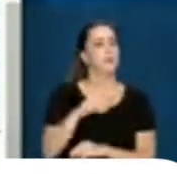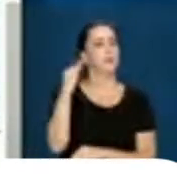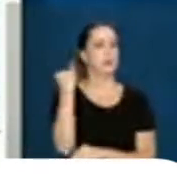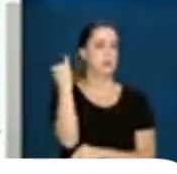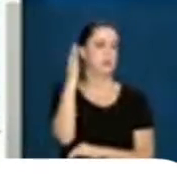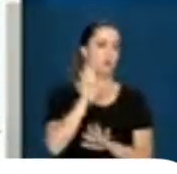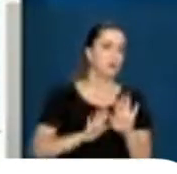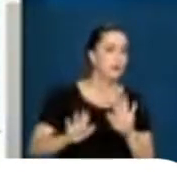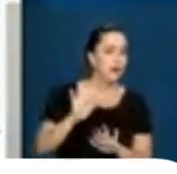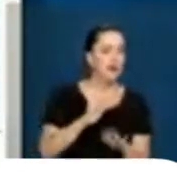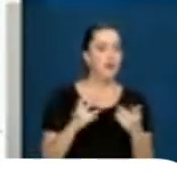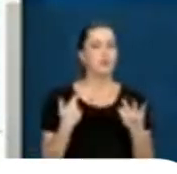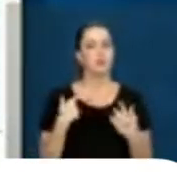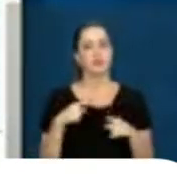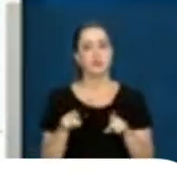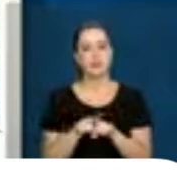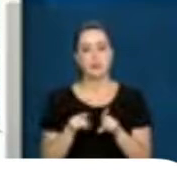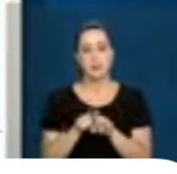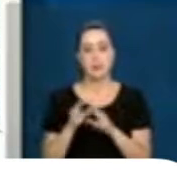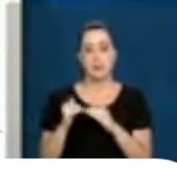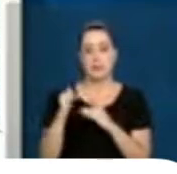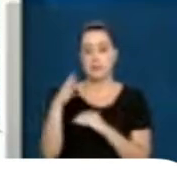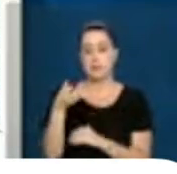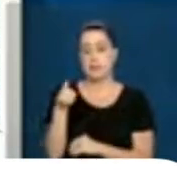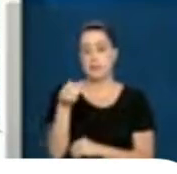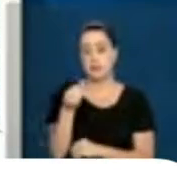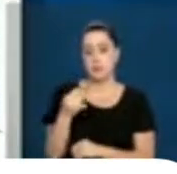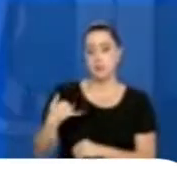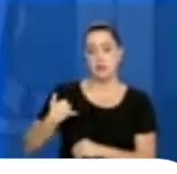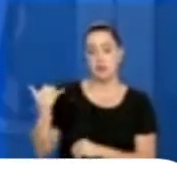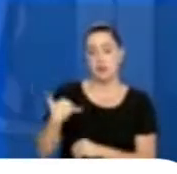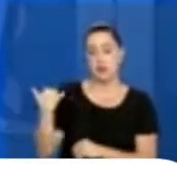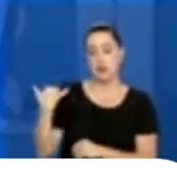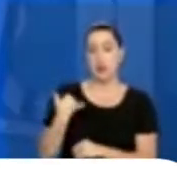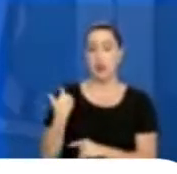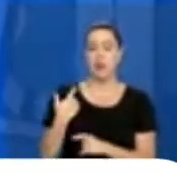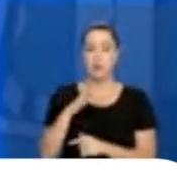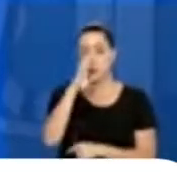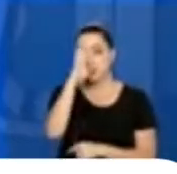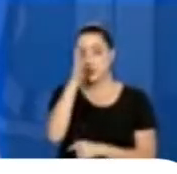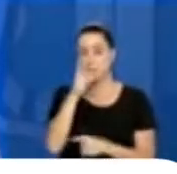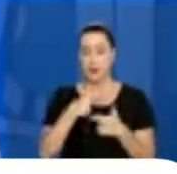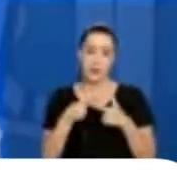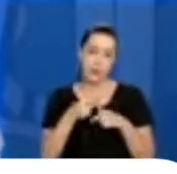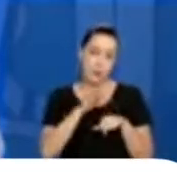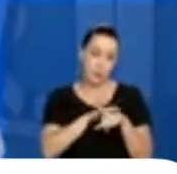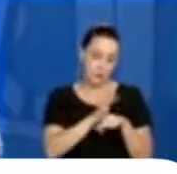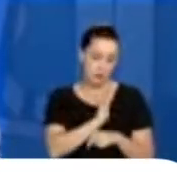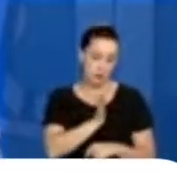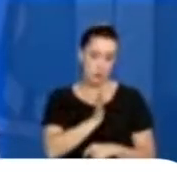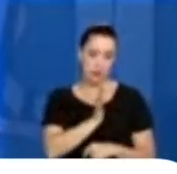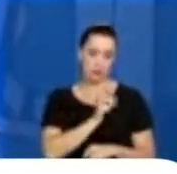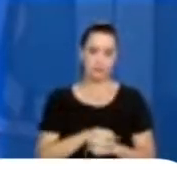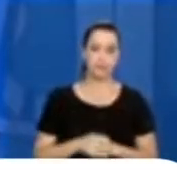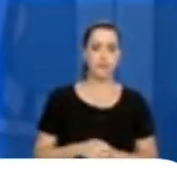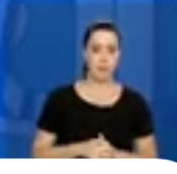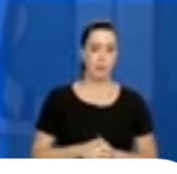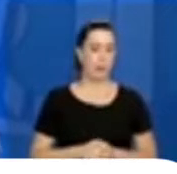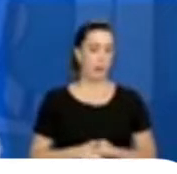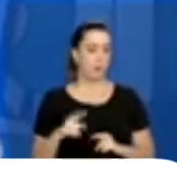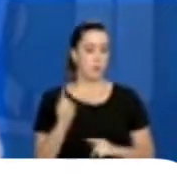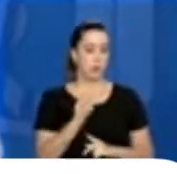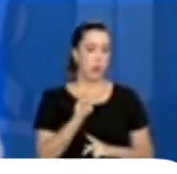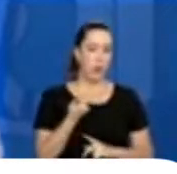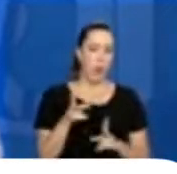de 60 anos, as doenças crônicas, principalmente as cardiopatias. Pode passar? Um outro aspecto que nos chamou